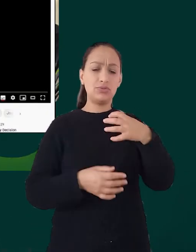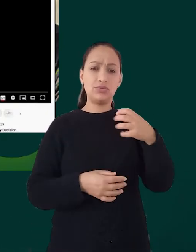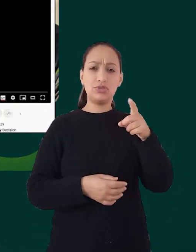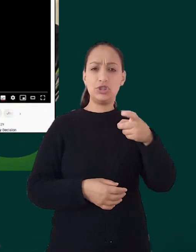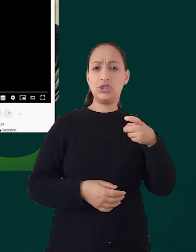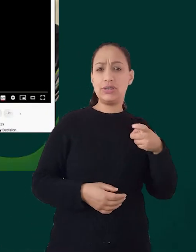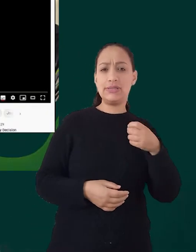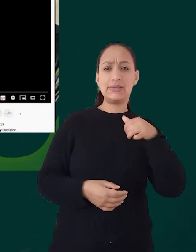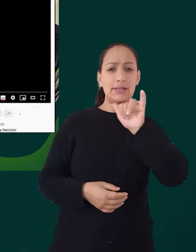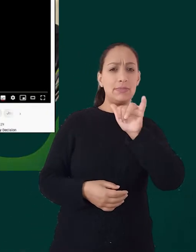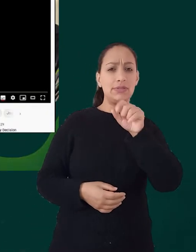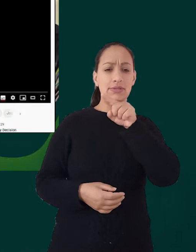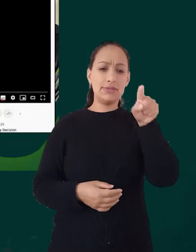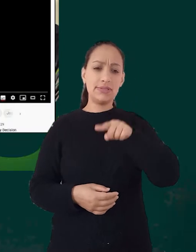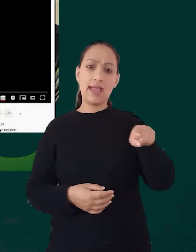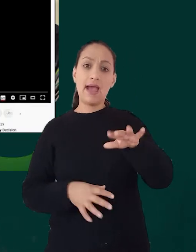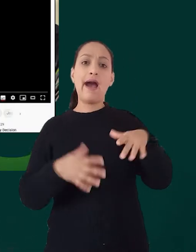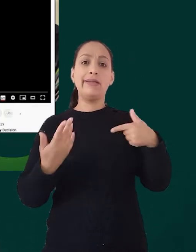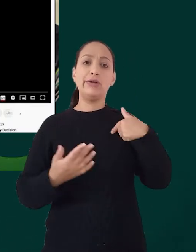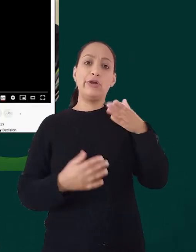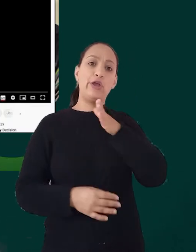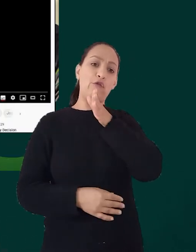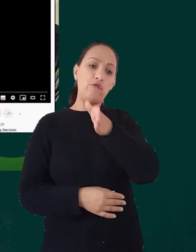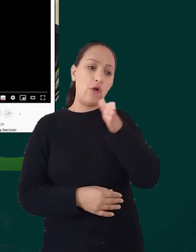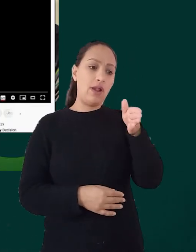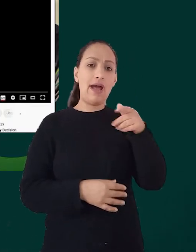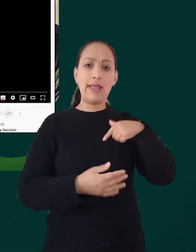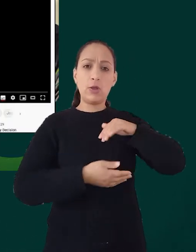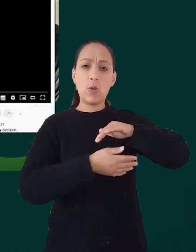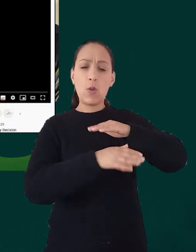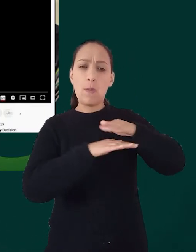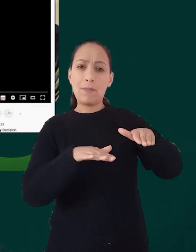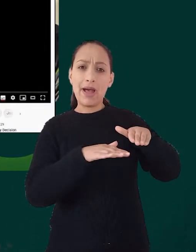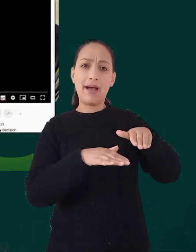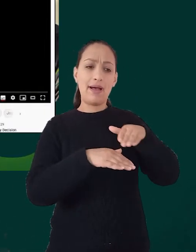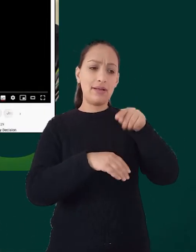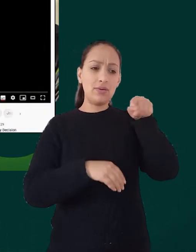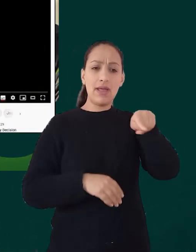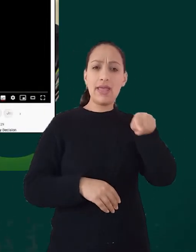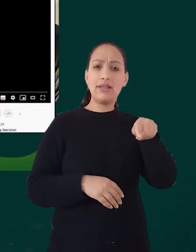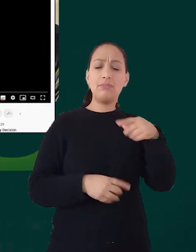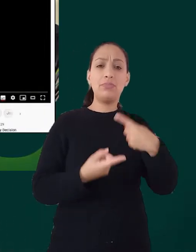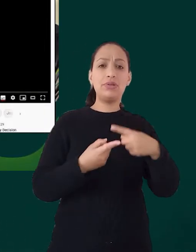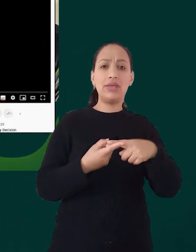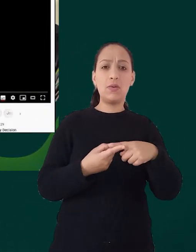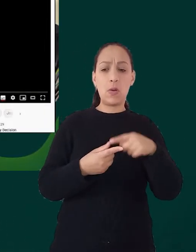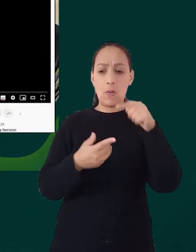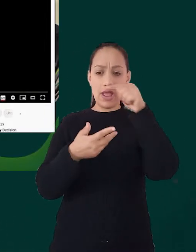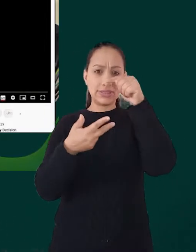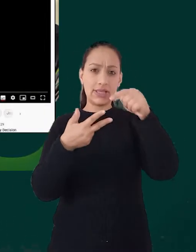XYZ. Eu vou lá, então, combater ele, porque com isso, com esses itens, eu posso ganhar mais